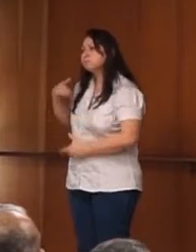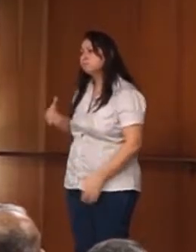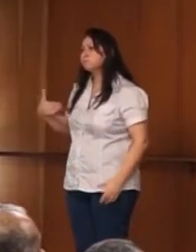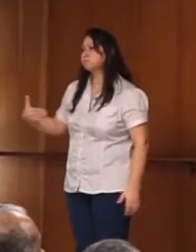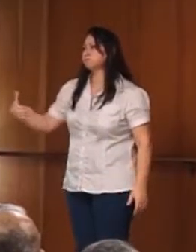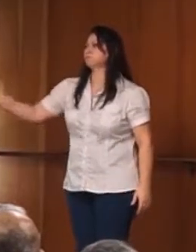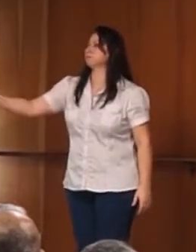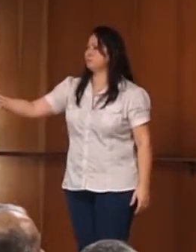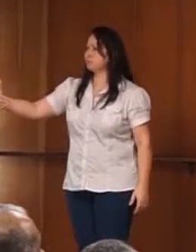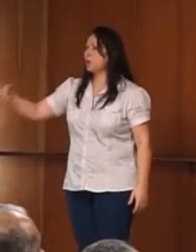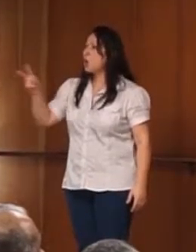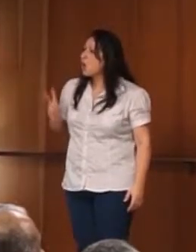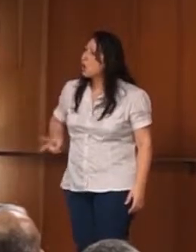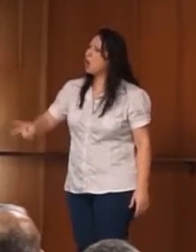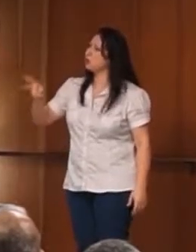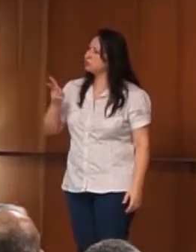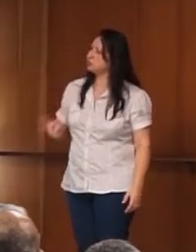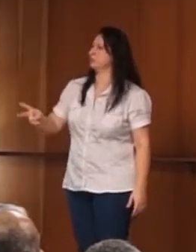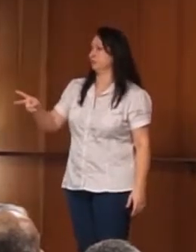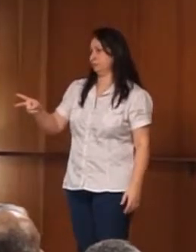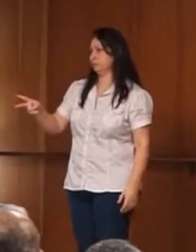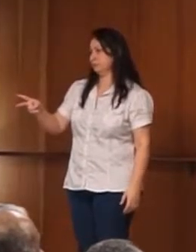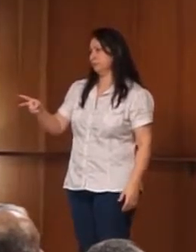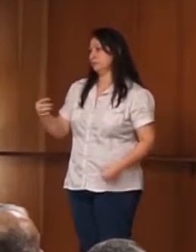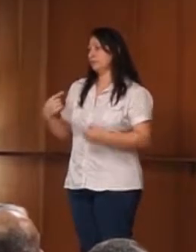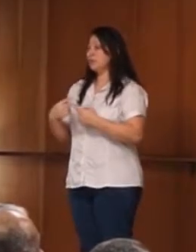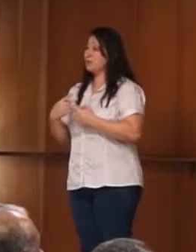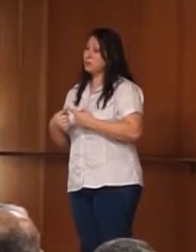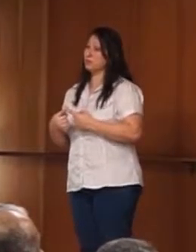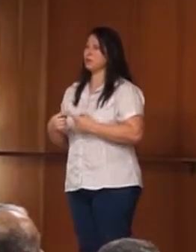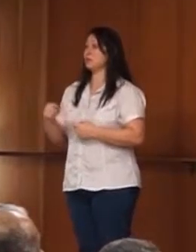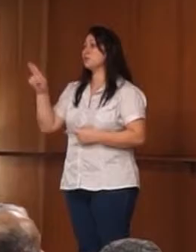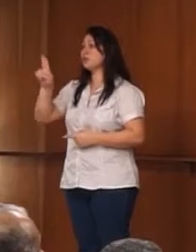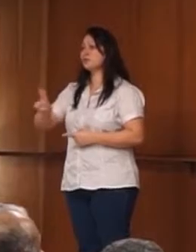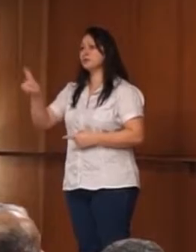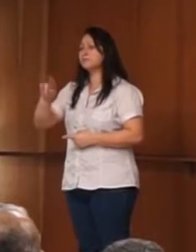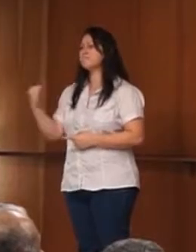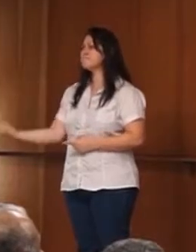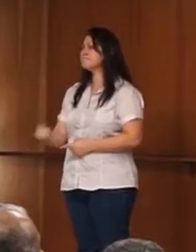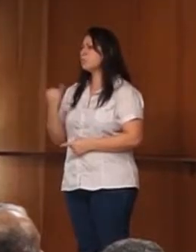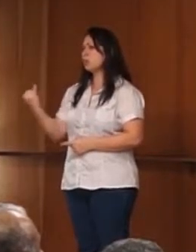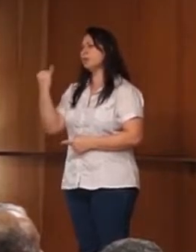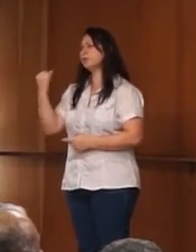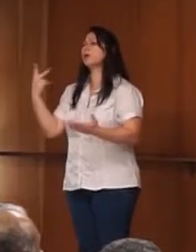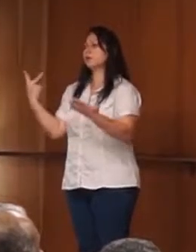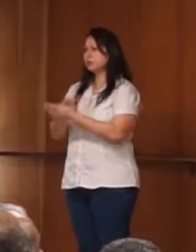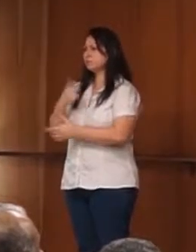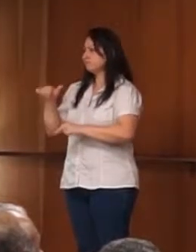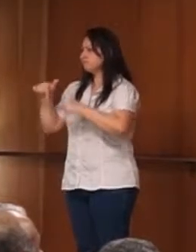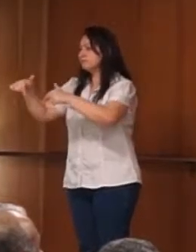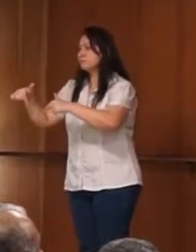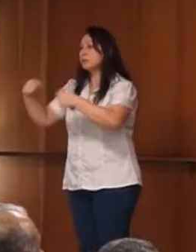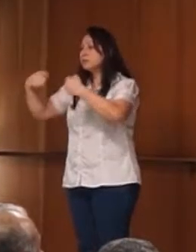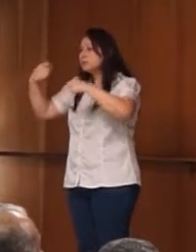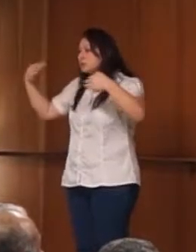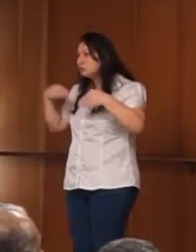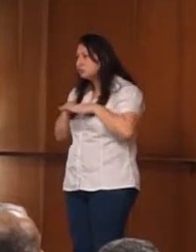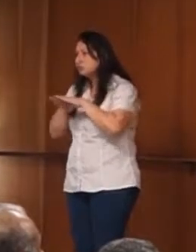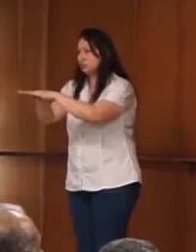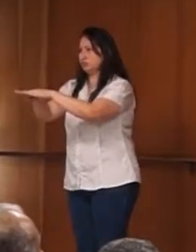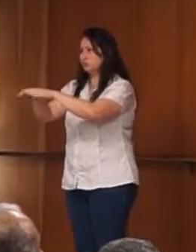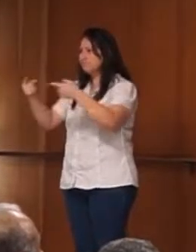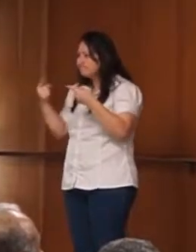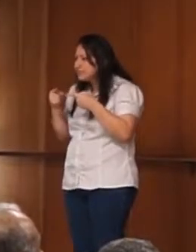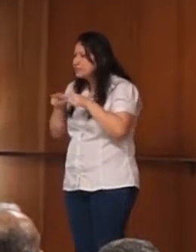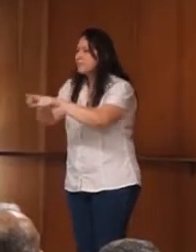tratando das universidades, é indispensável. Uma coisa tem que caminhar com a outra. Não